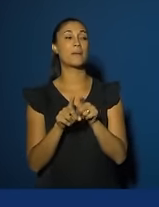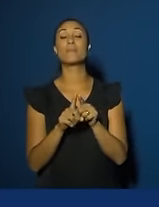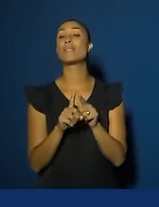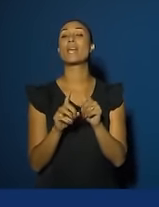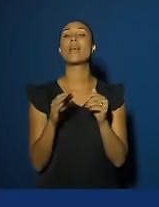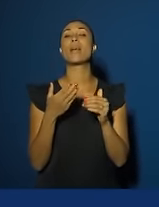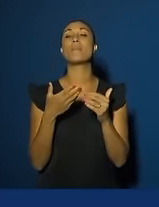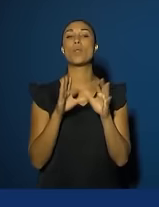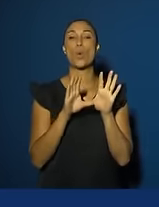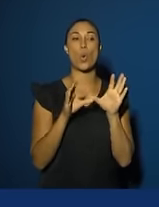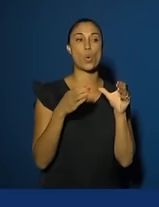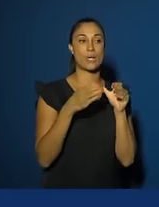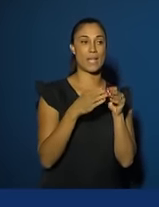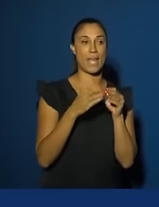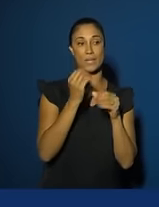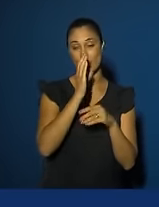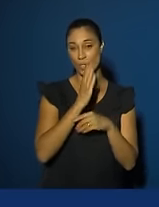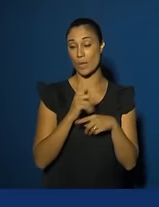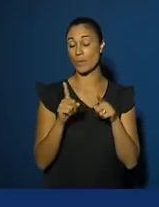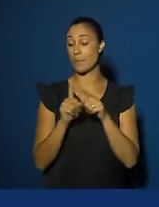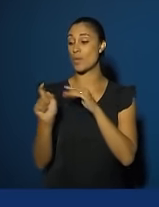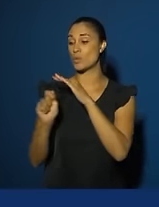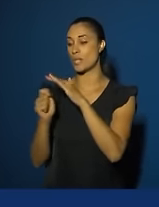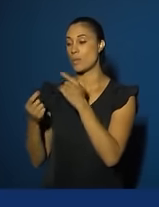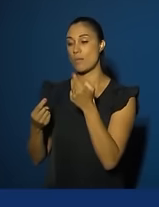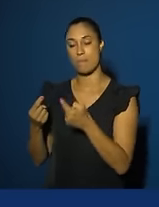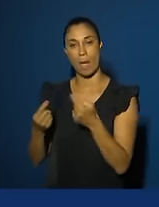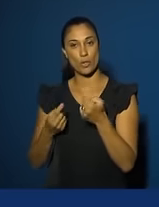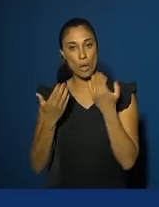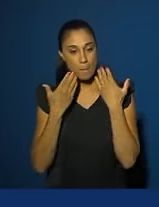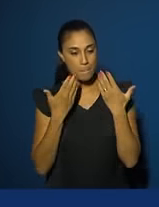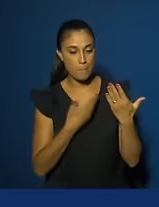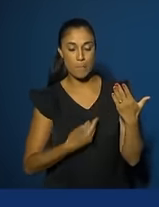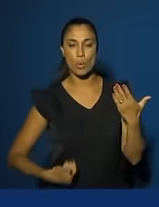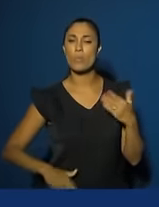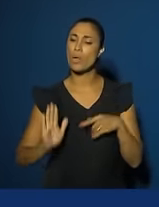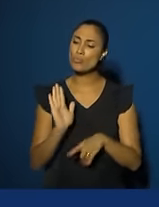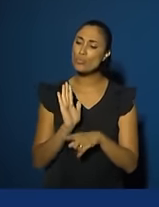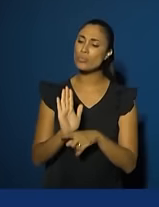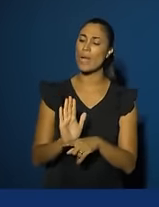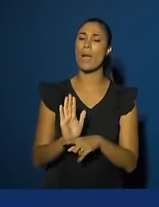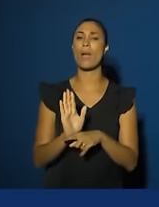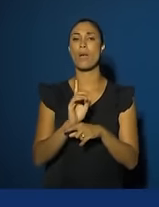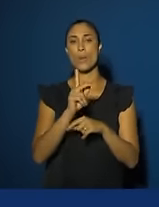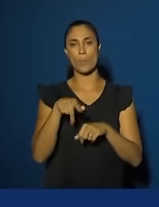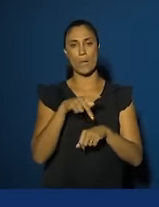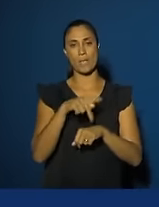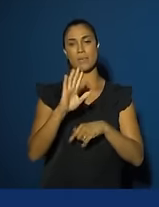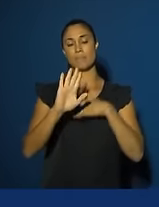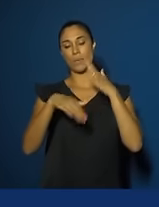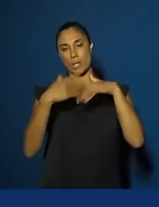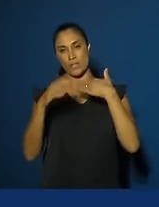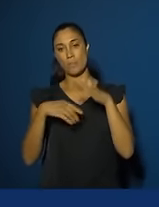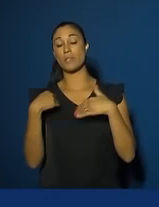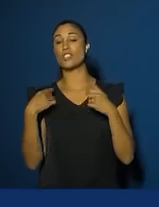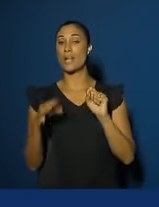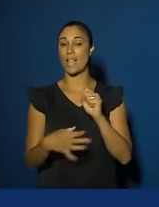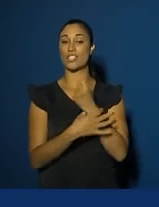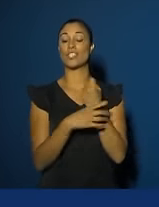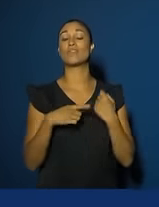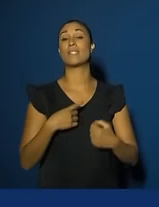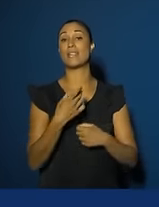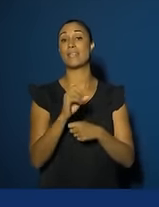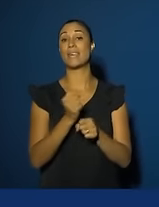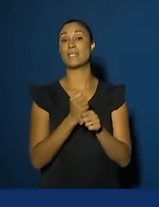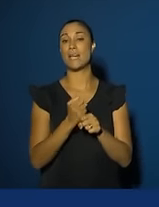pelo congresso nacional por nossas associações debate público ajudar o país a progredir pra gente garantir que a gente vai ter 10 anos